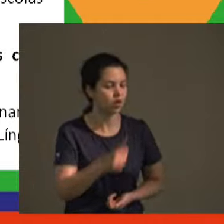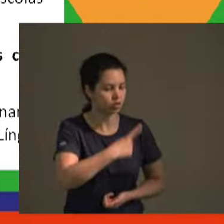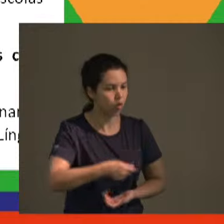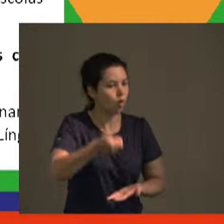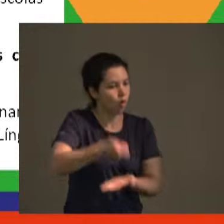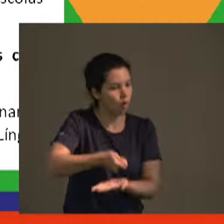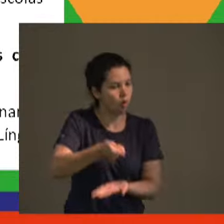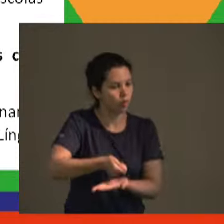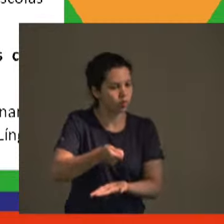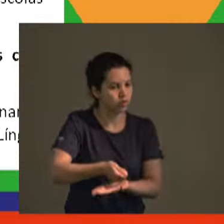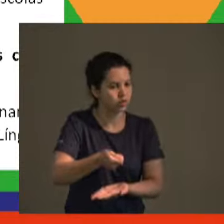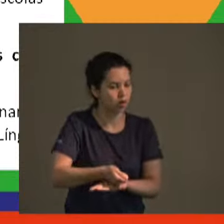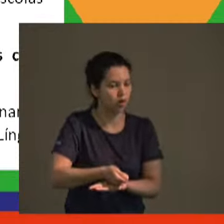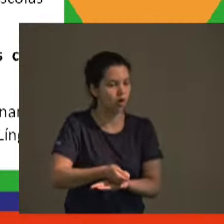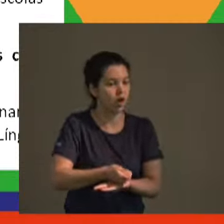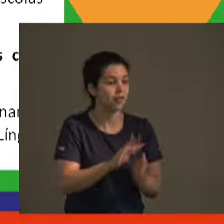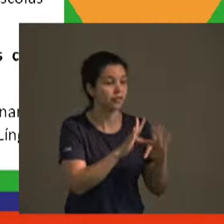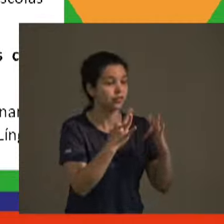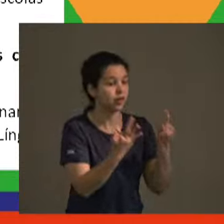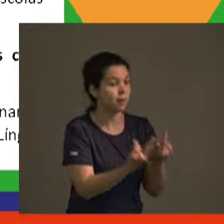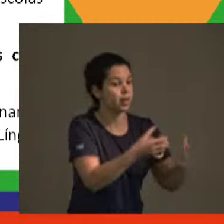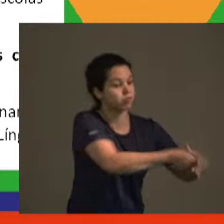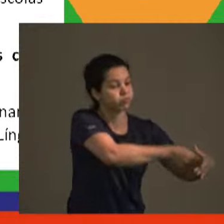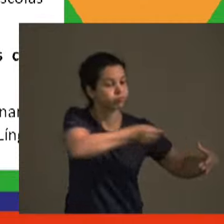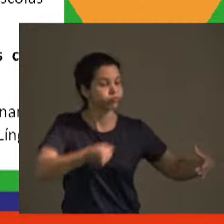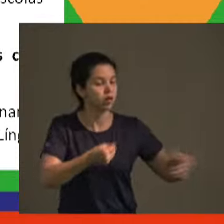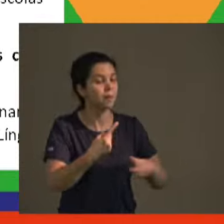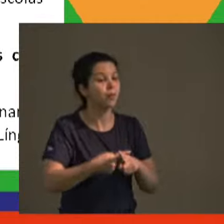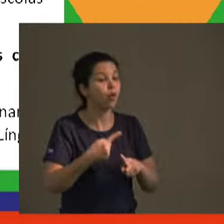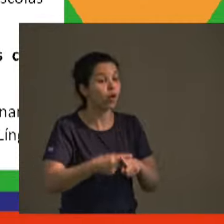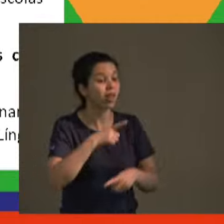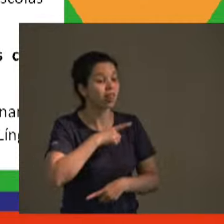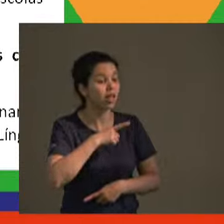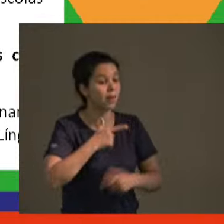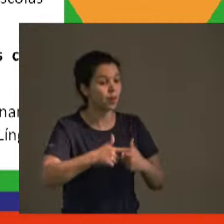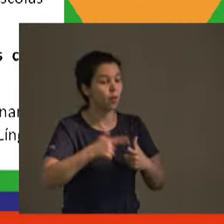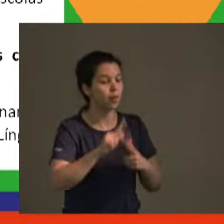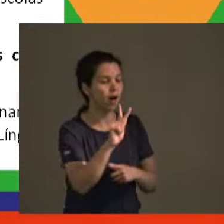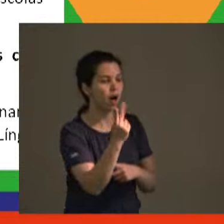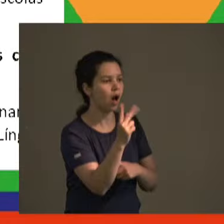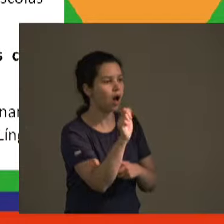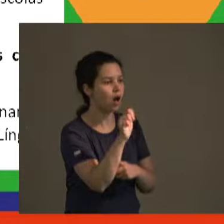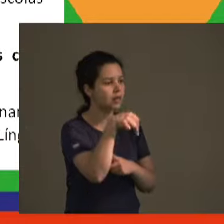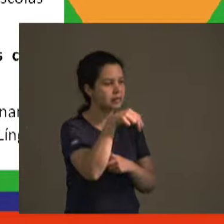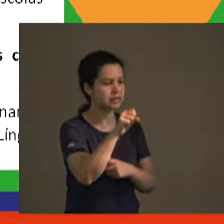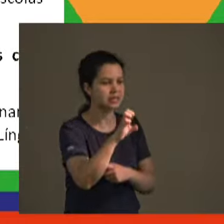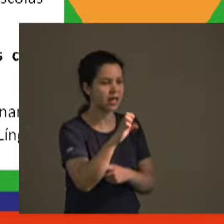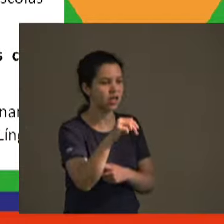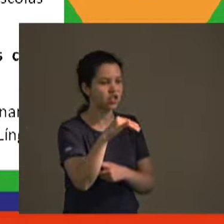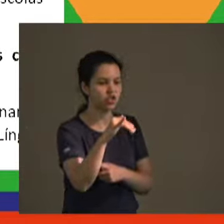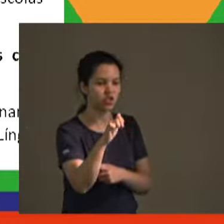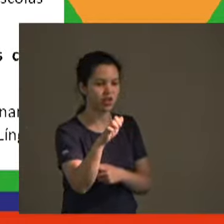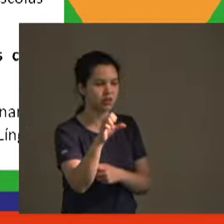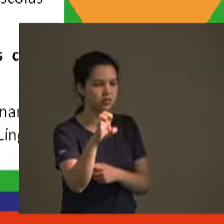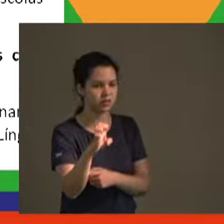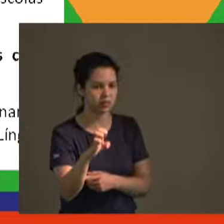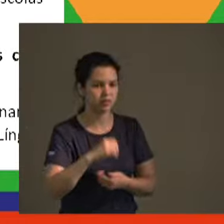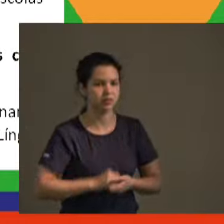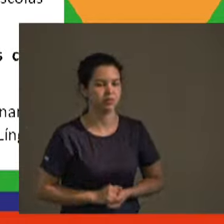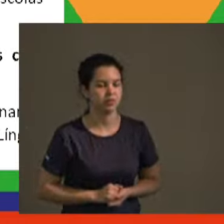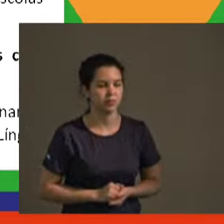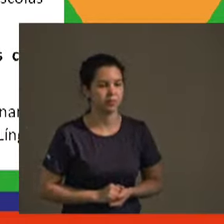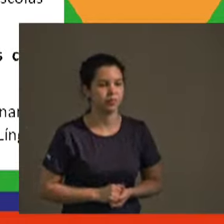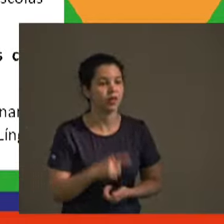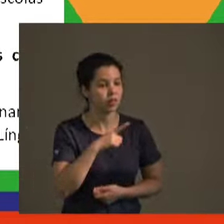compulsória, tiradas de suas famílias porque tinha hanseníase. O governo de cuidar da hanseníase, ele isolava as pessoas, e também